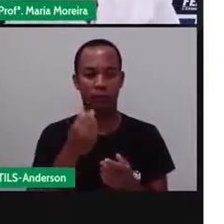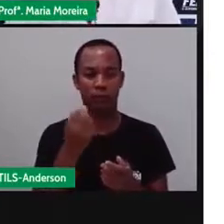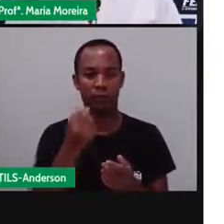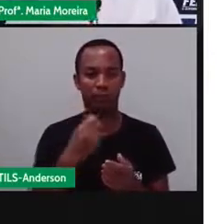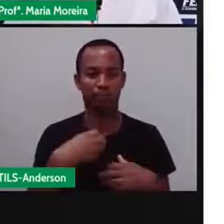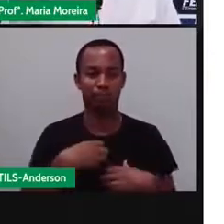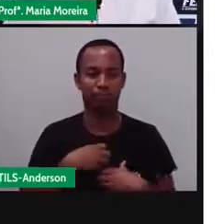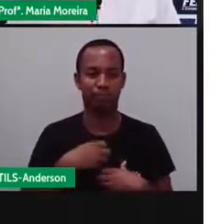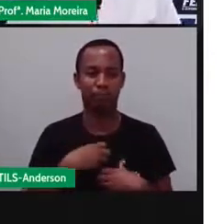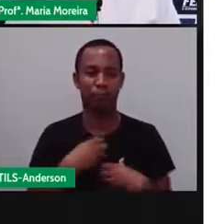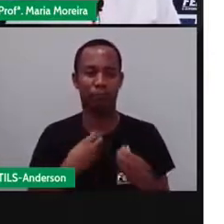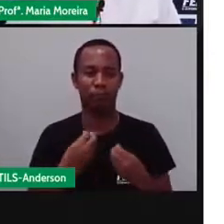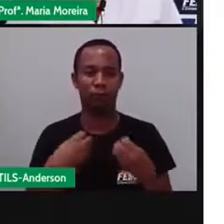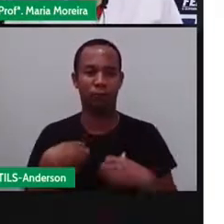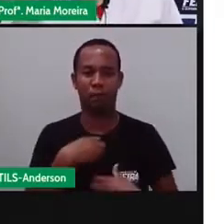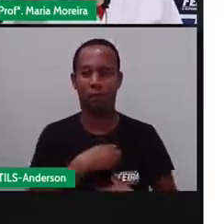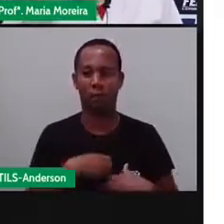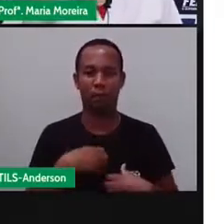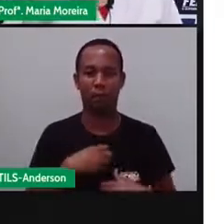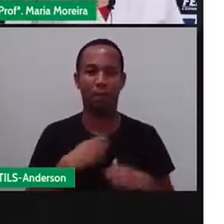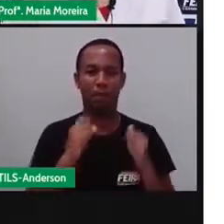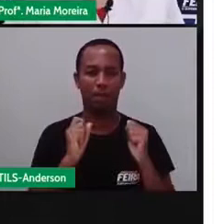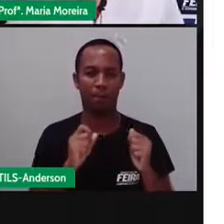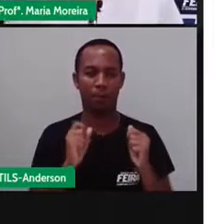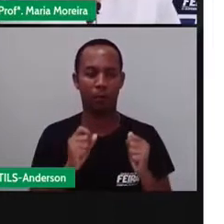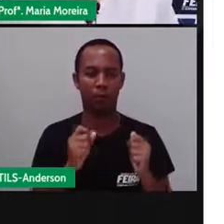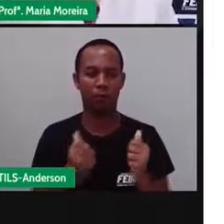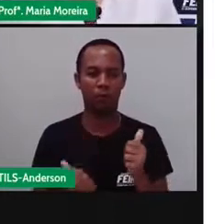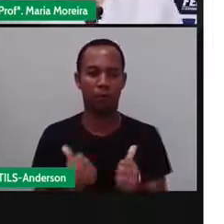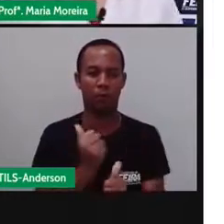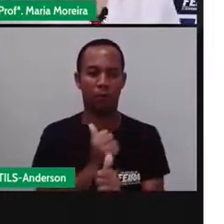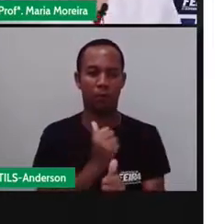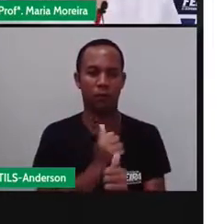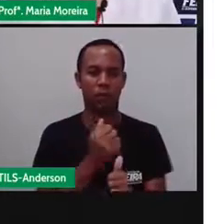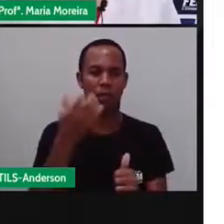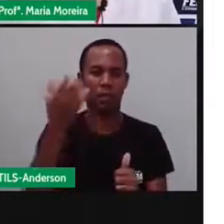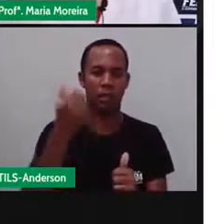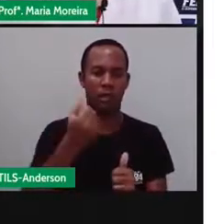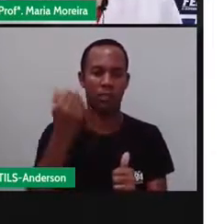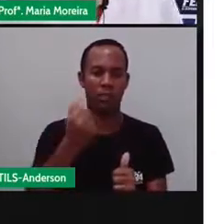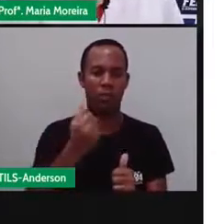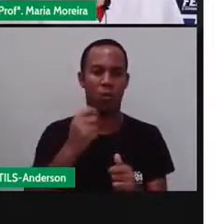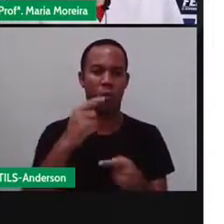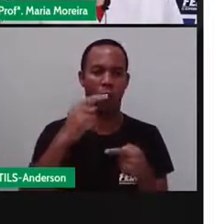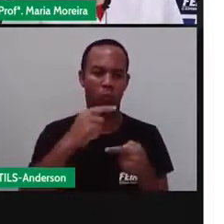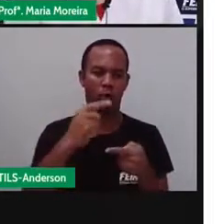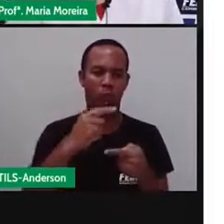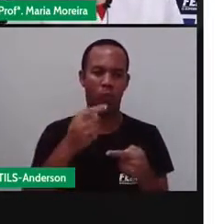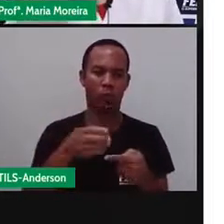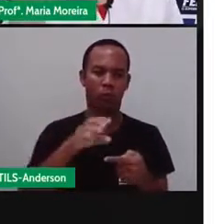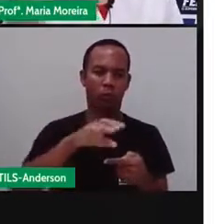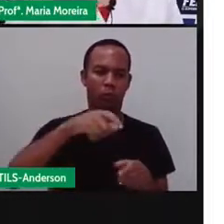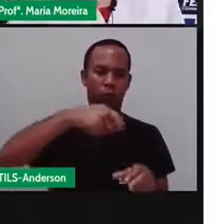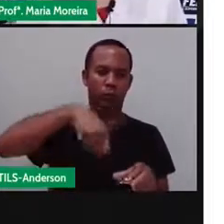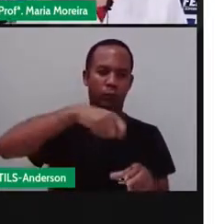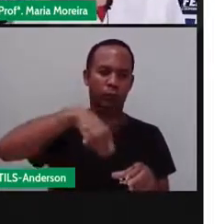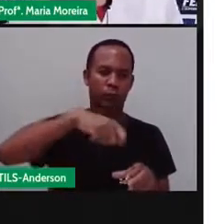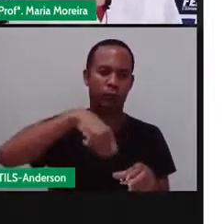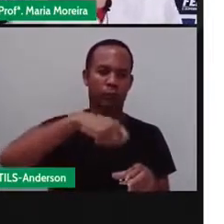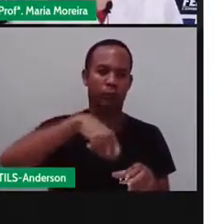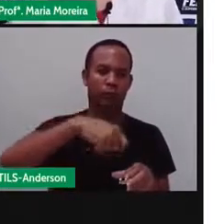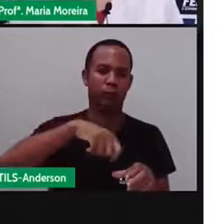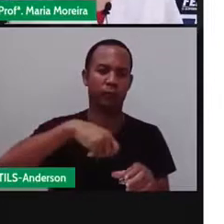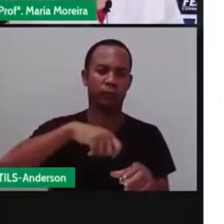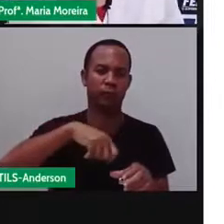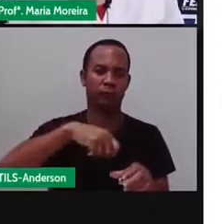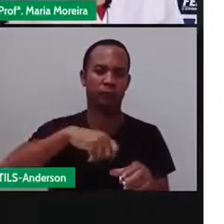mal. E aí, o que ela pode fazer? Ela pode substituir aí esse leite por um leite de coco. Inclusive, no modo de preparar, ele faz